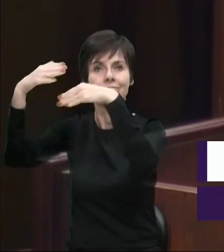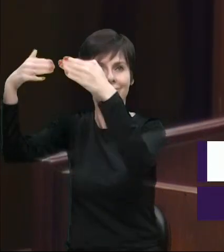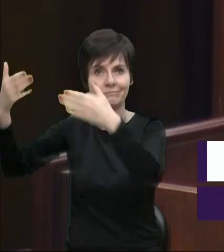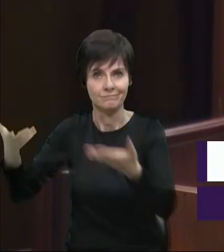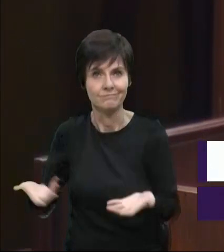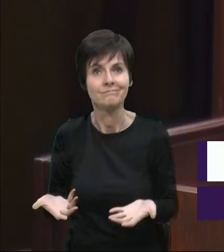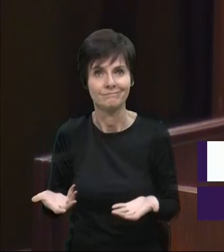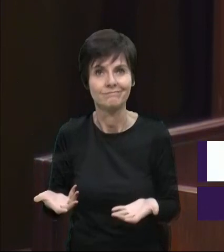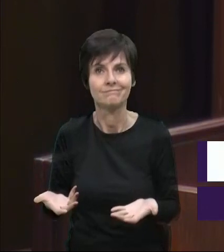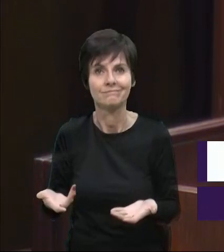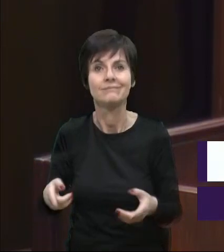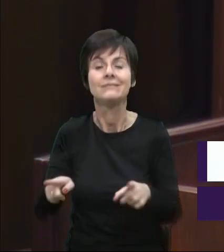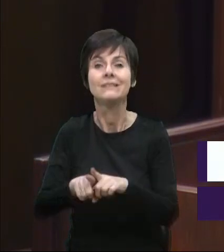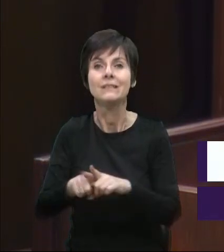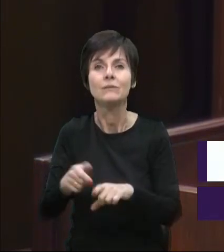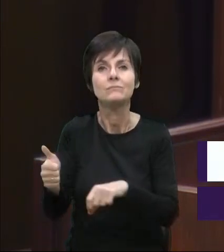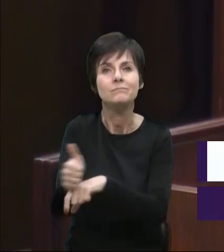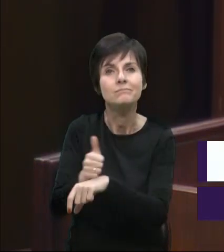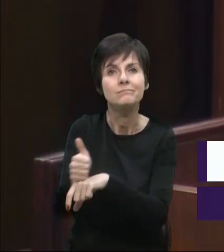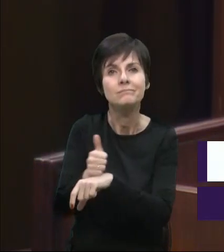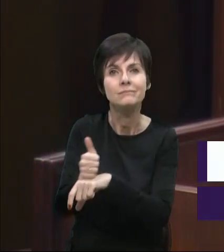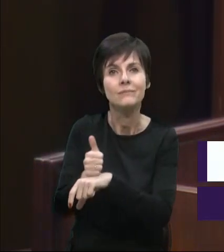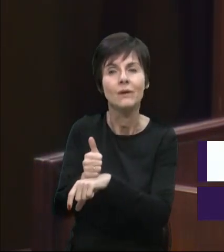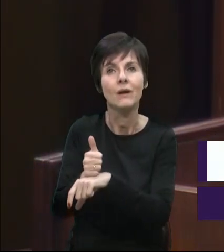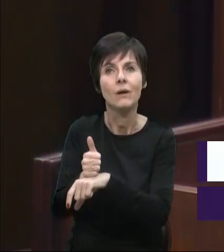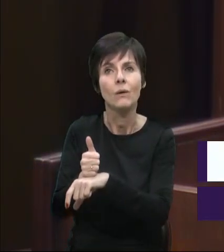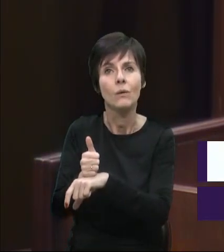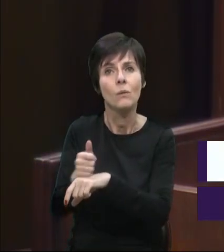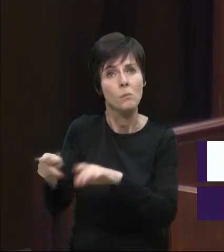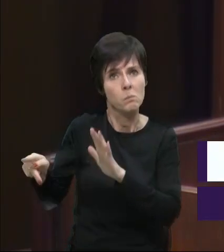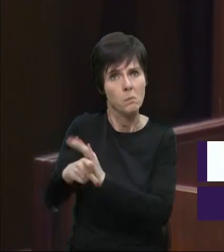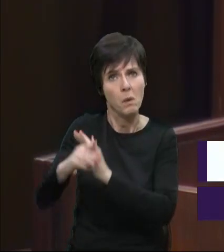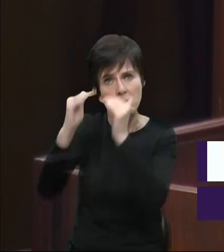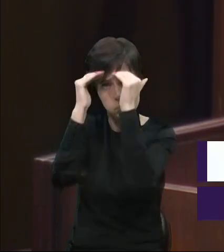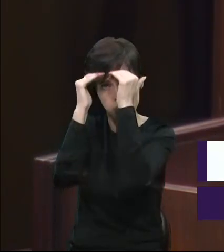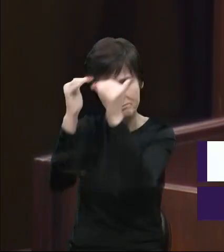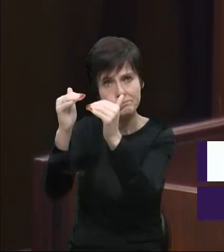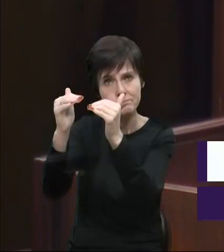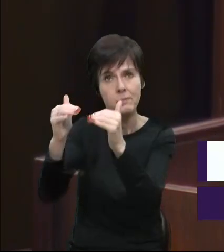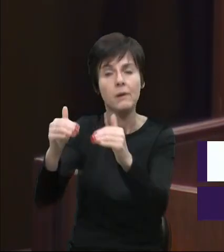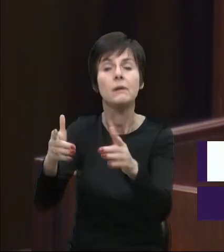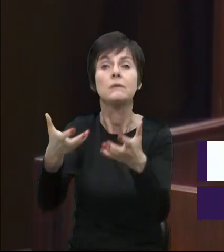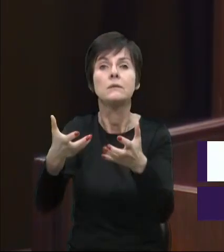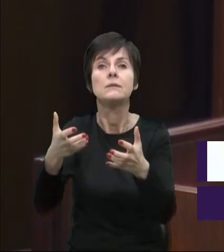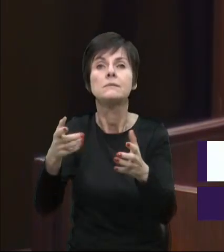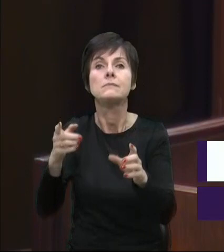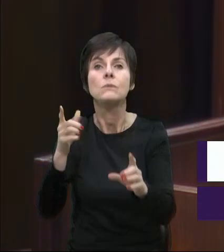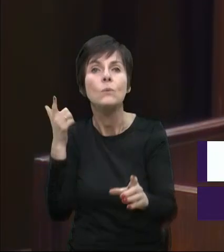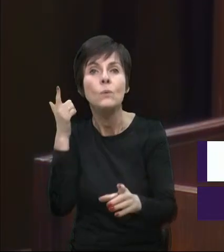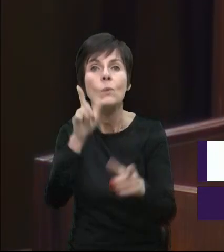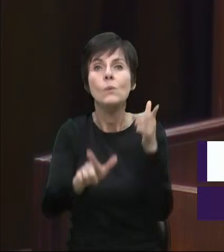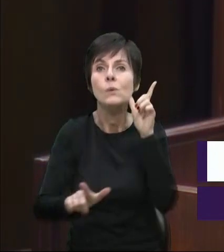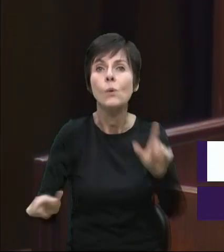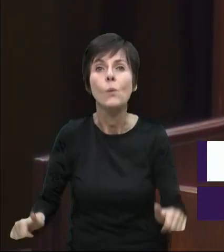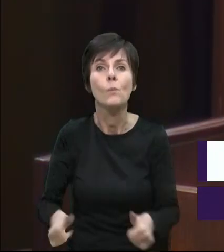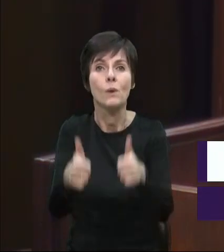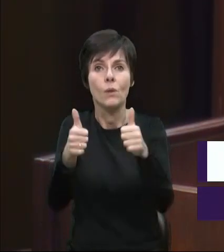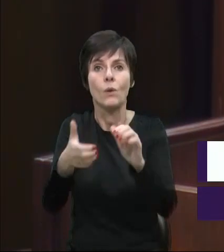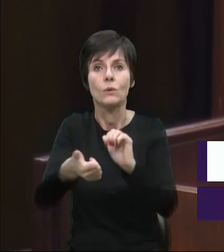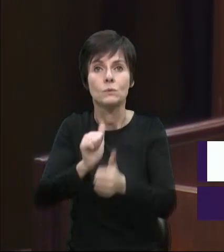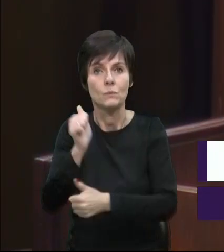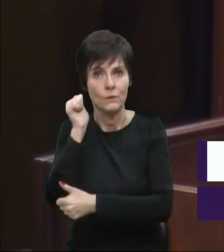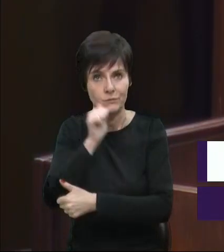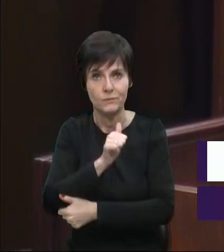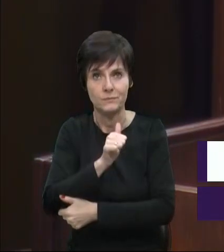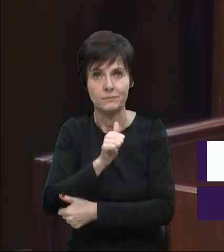gente seja profissional, tratada como tal, e a gente quer sempre buscar o melhor dentro do esporte feminino,